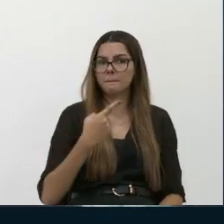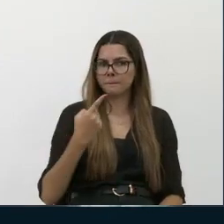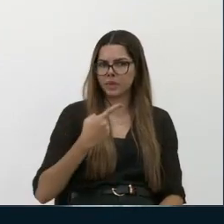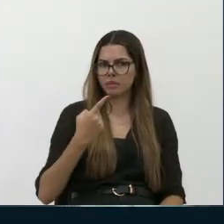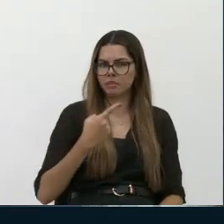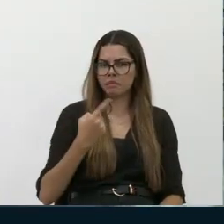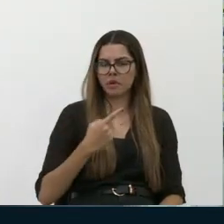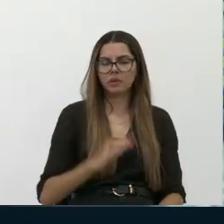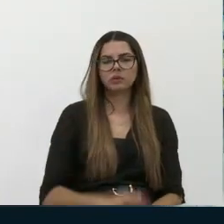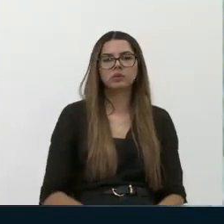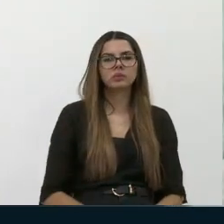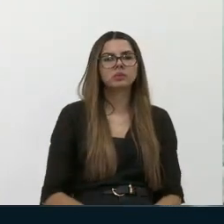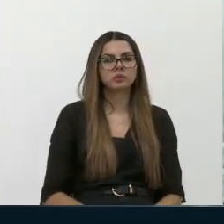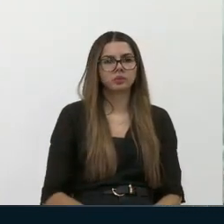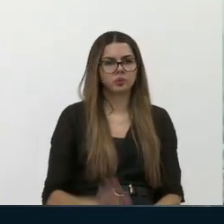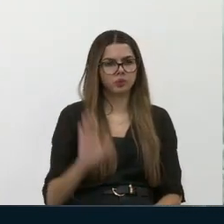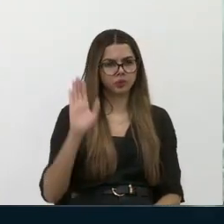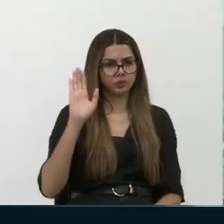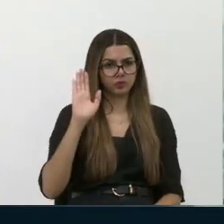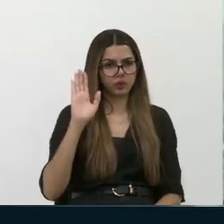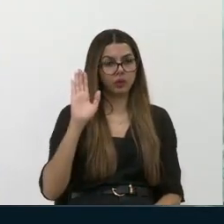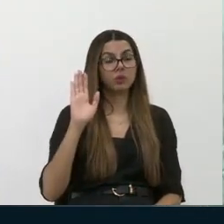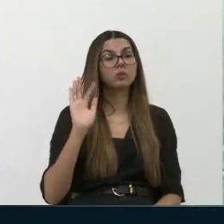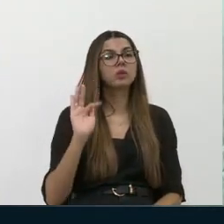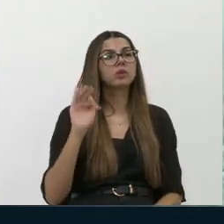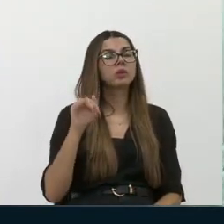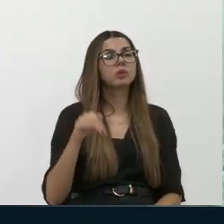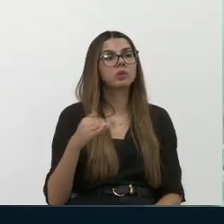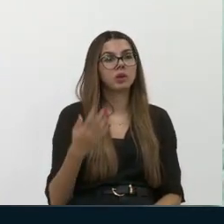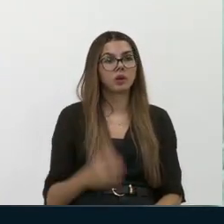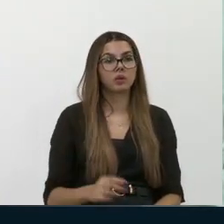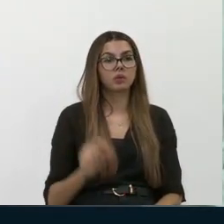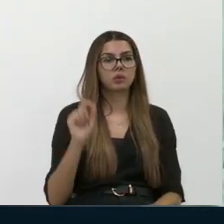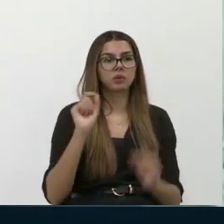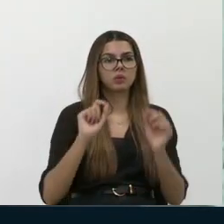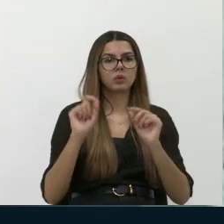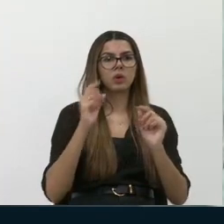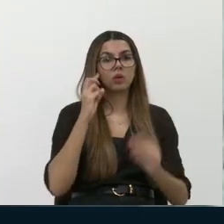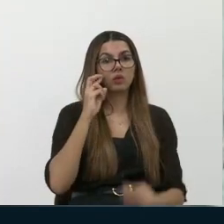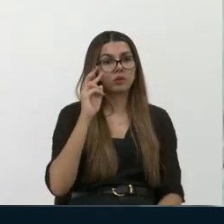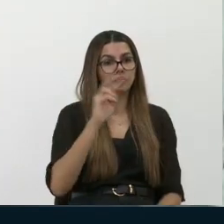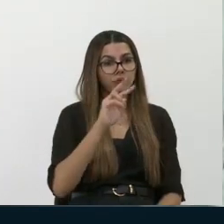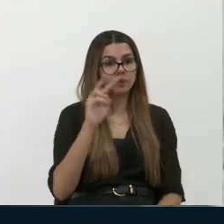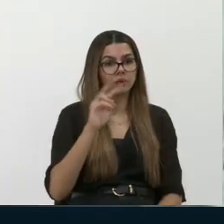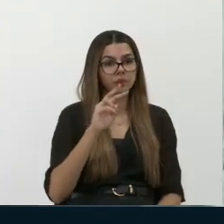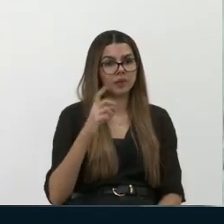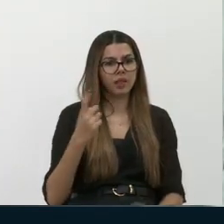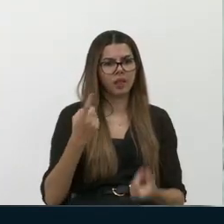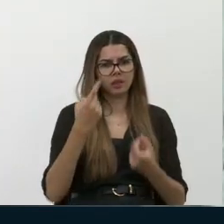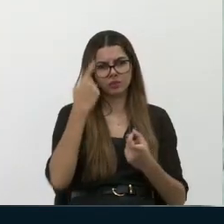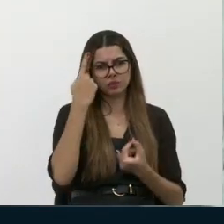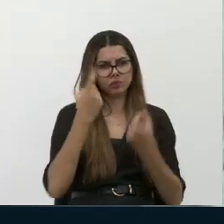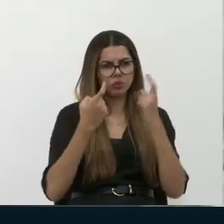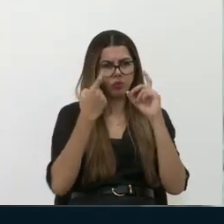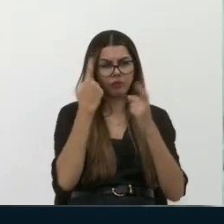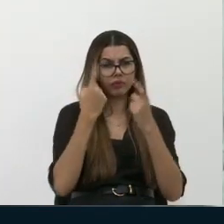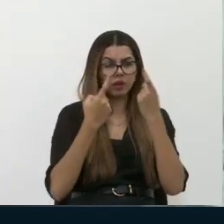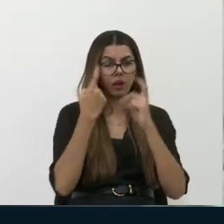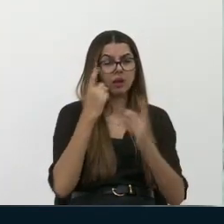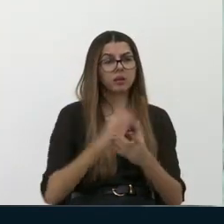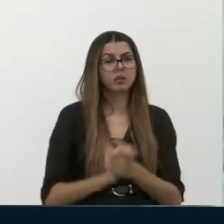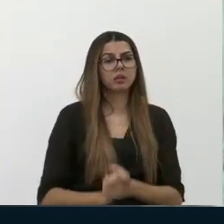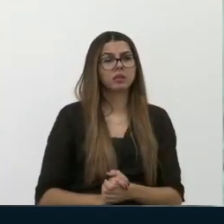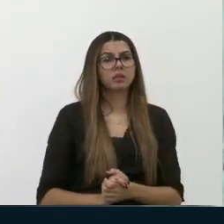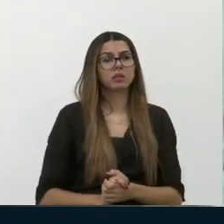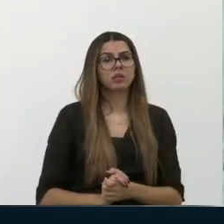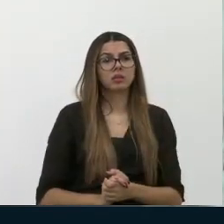Para concluir minha questão de ordem, que eu estou vendo aqui, eu estava na dúvida se a pauta sobre da Sabesp, essa pauta da